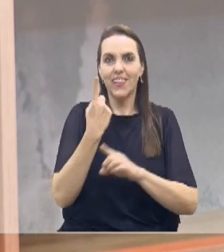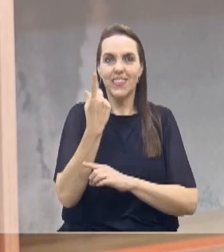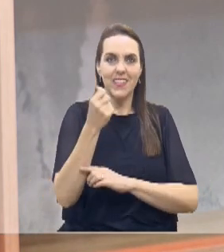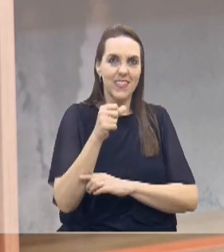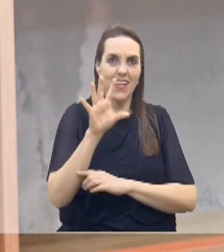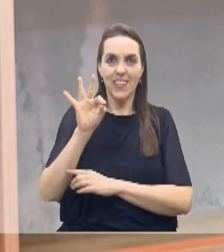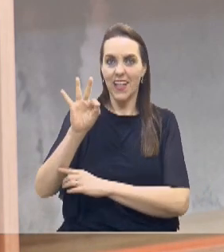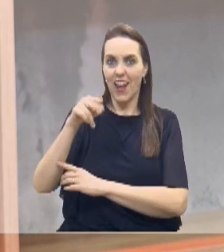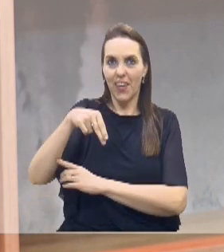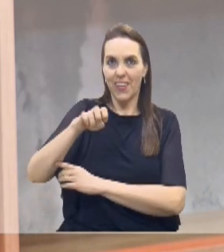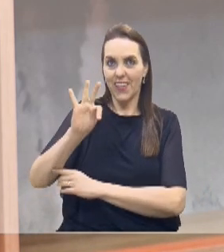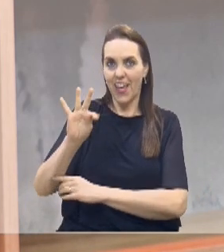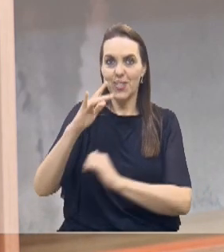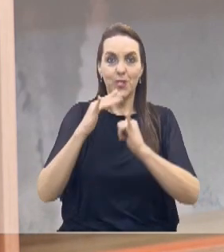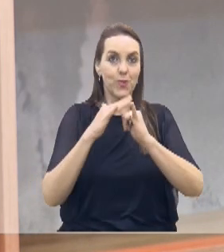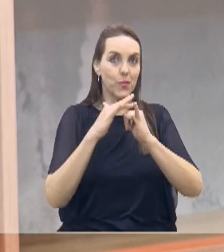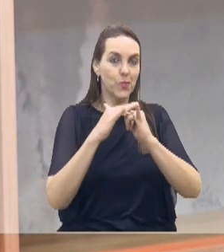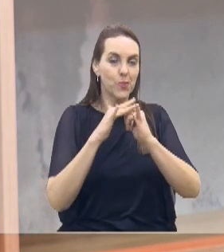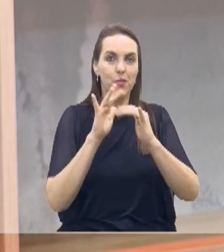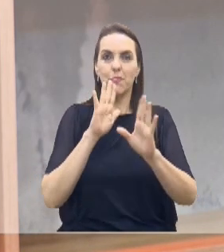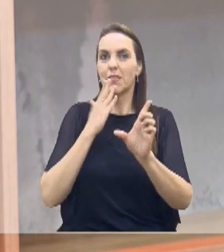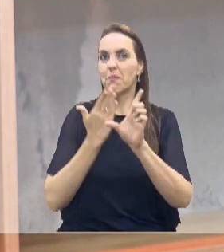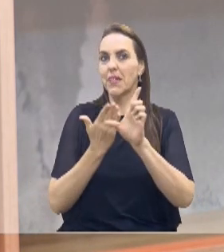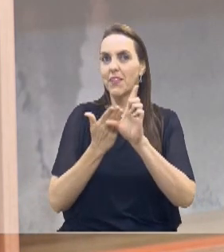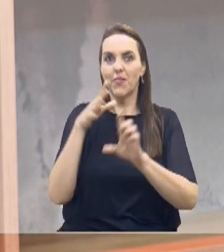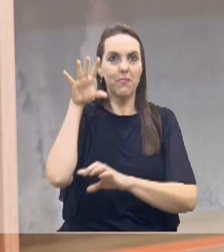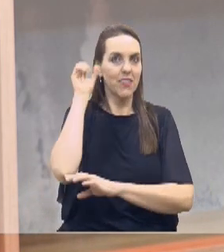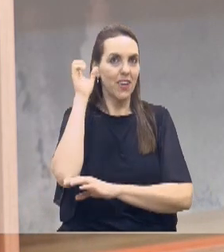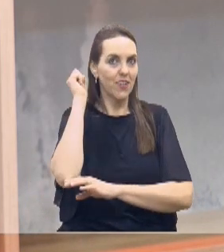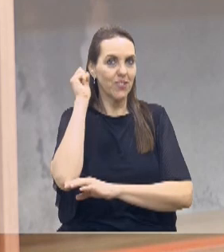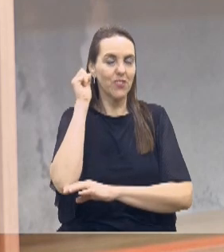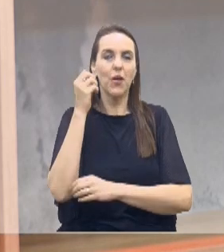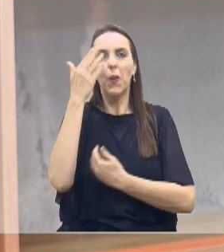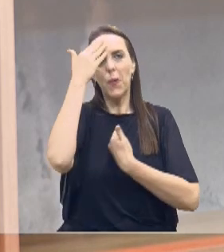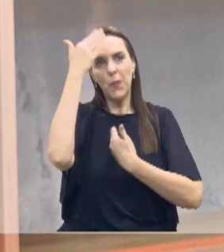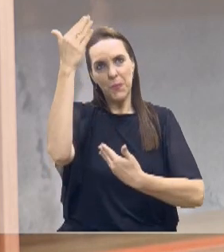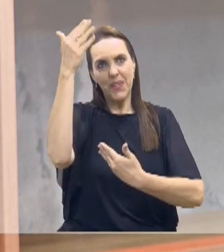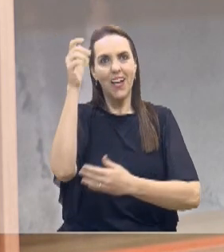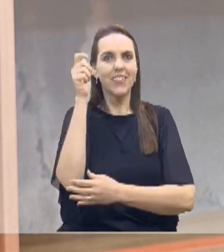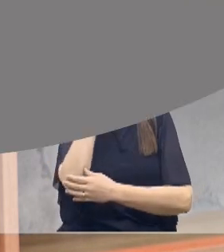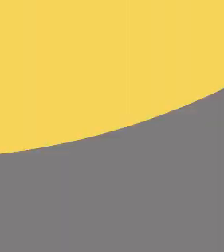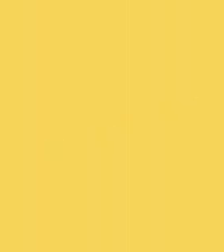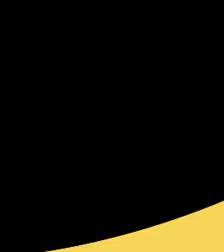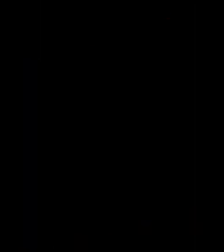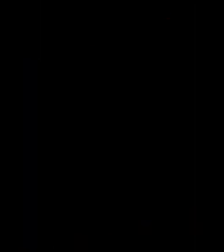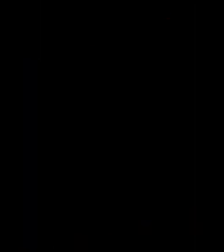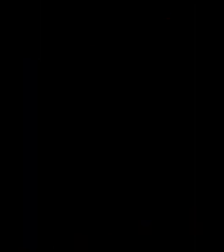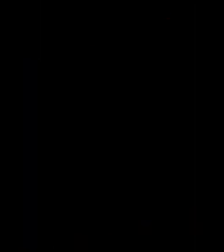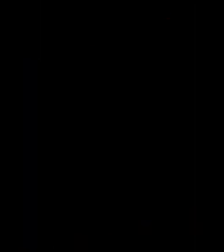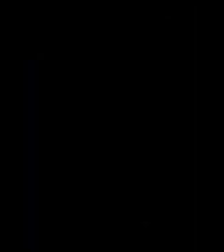pelo YouTube, também pelas plataformas de áudio. Obrigado pela audiência. Até o nosso próximo encontro.